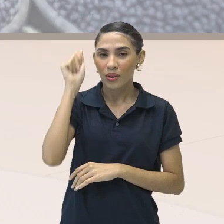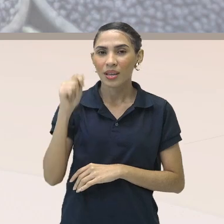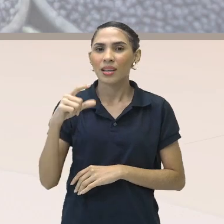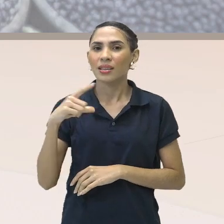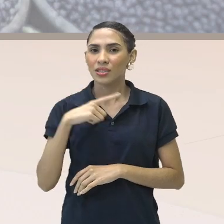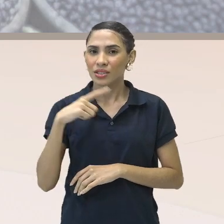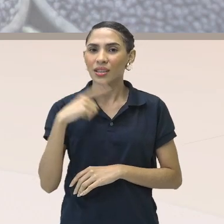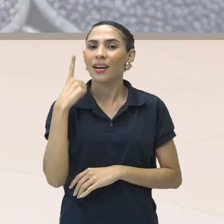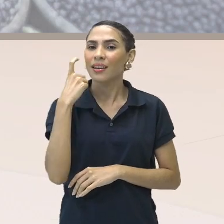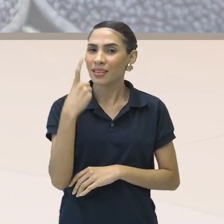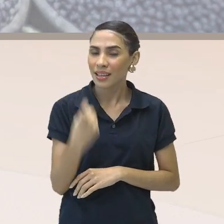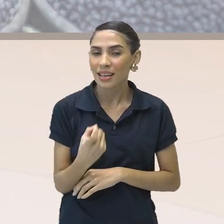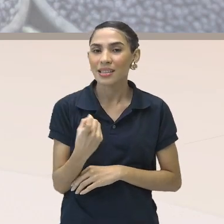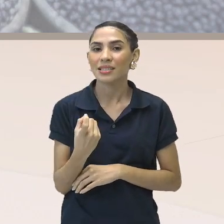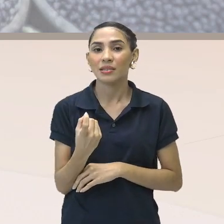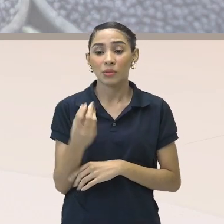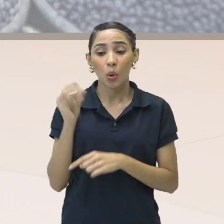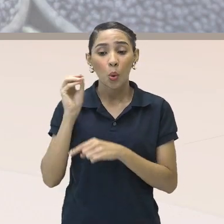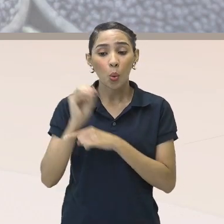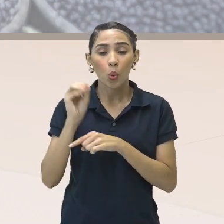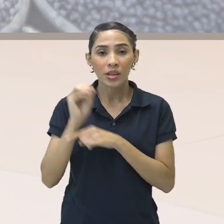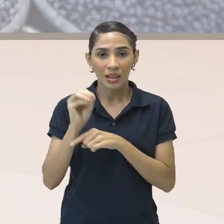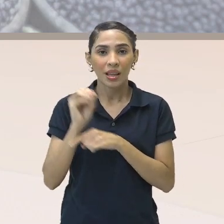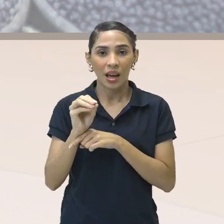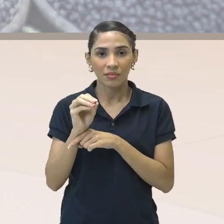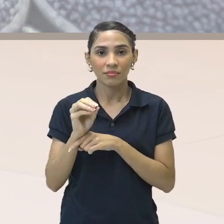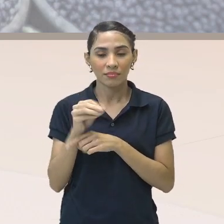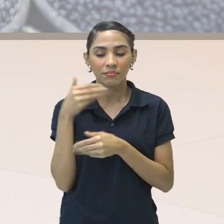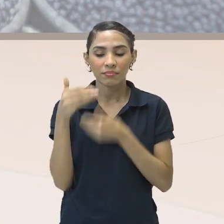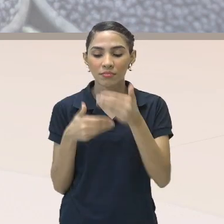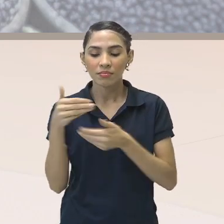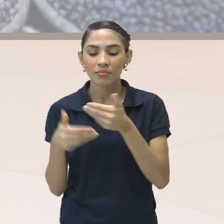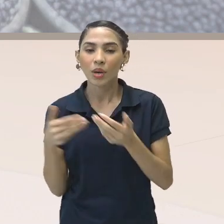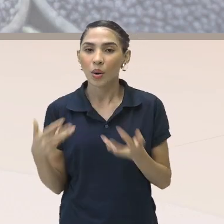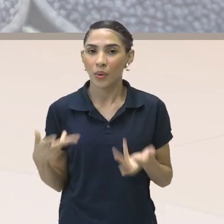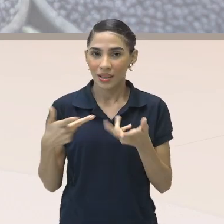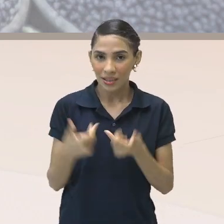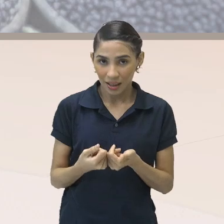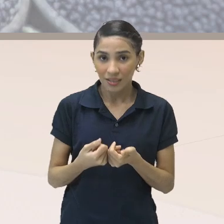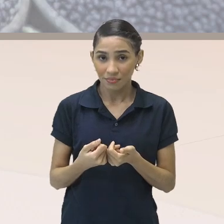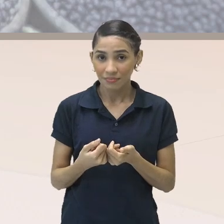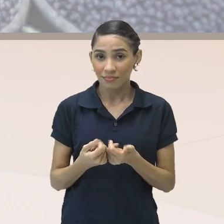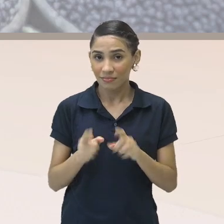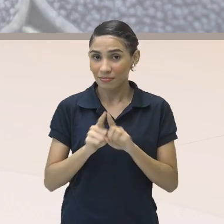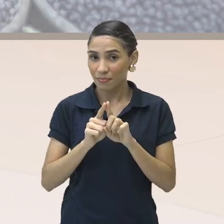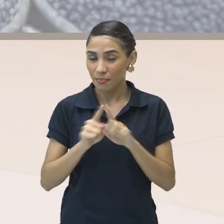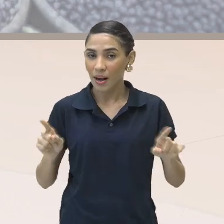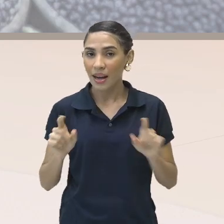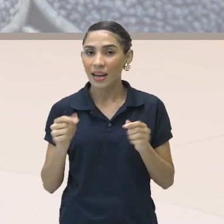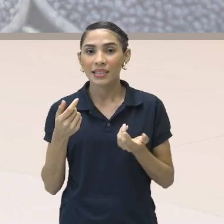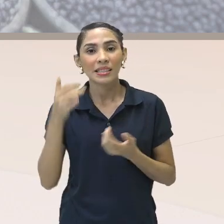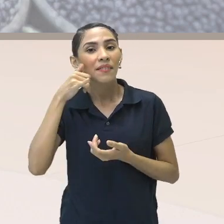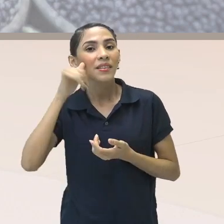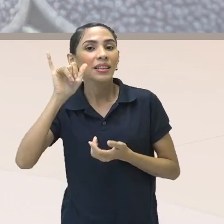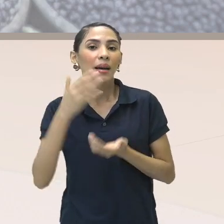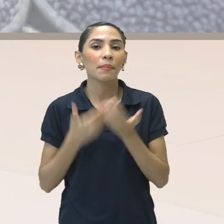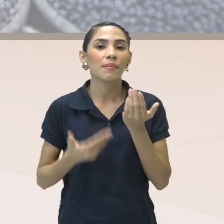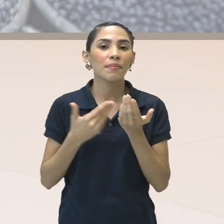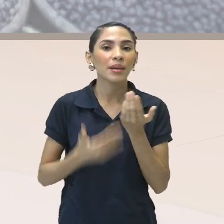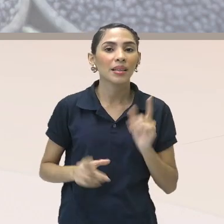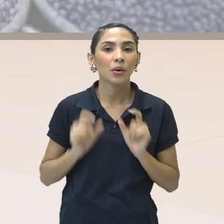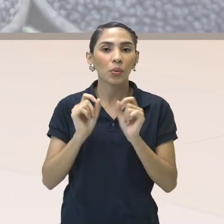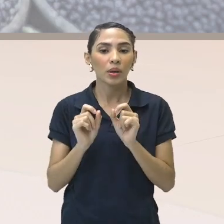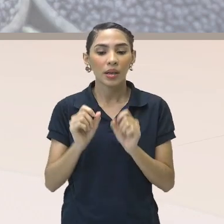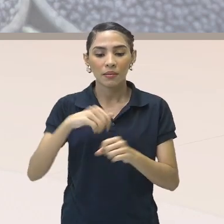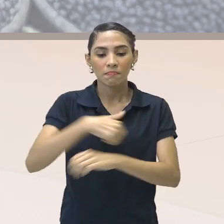um interesse em tentar manter essa área aí sendo produzida com alguma qualidade, né, mas sem se perder ali, né, sem